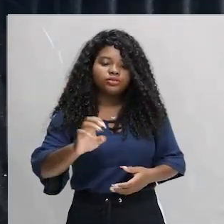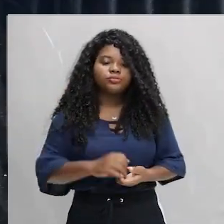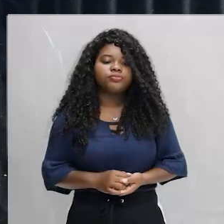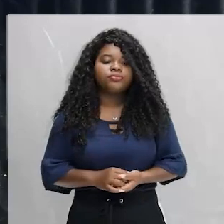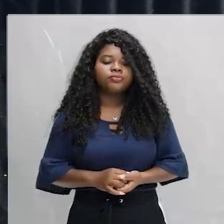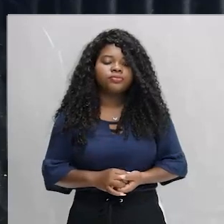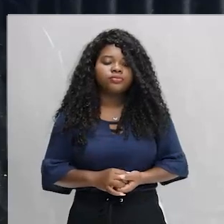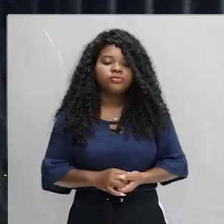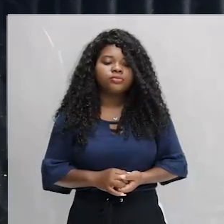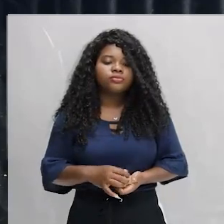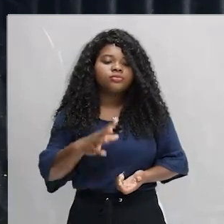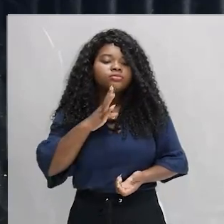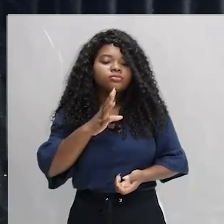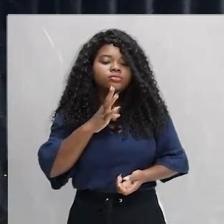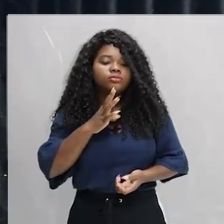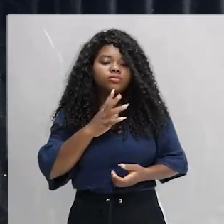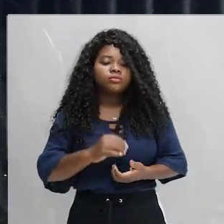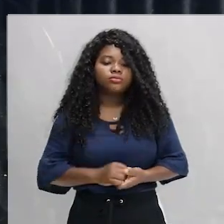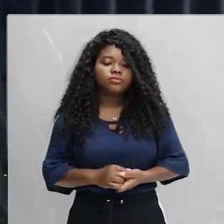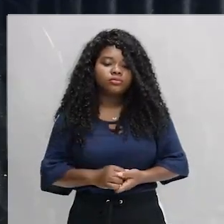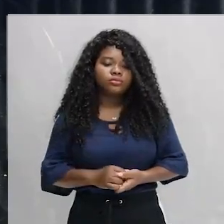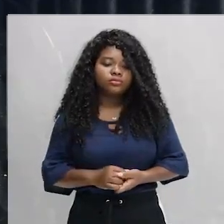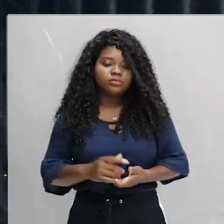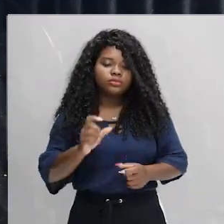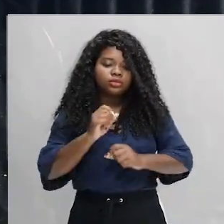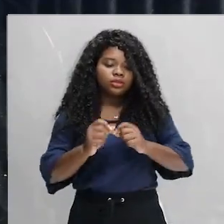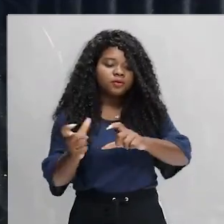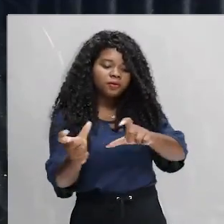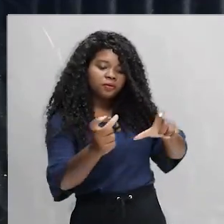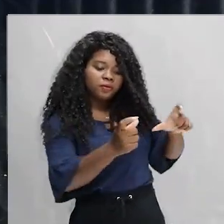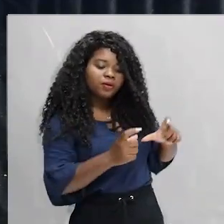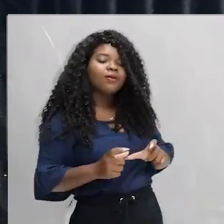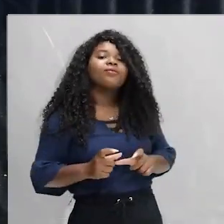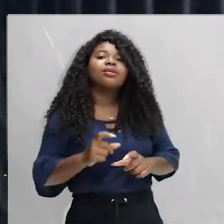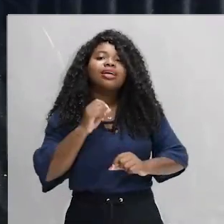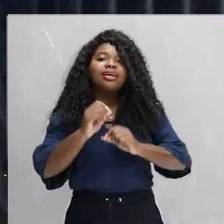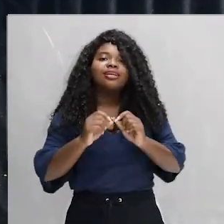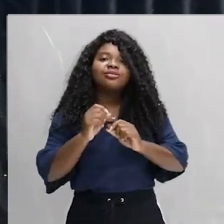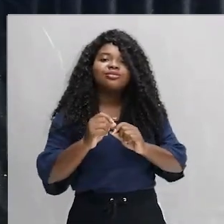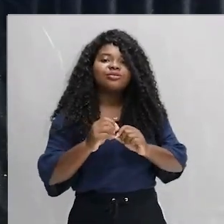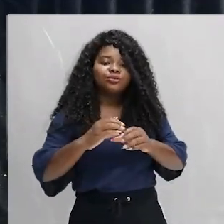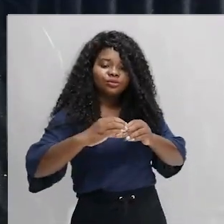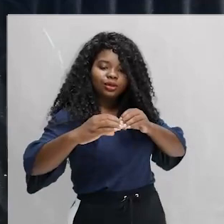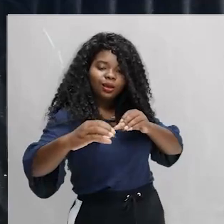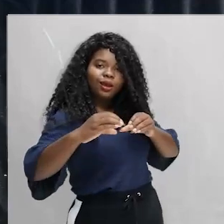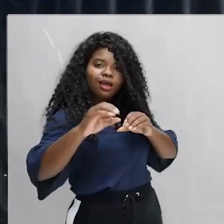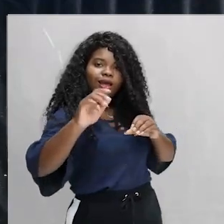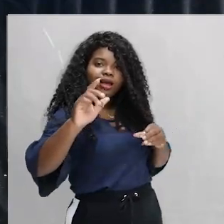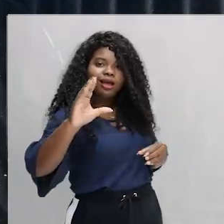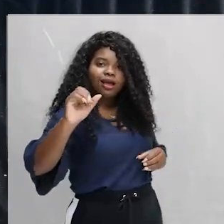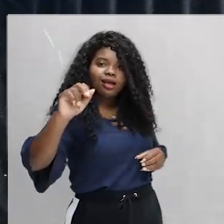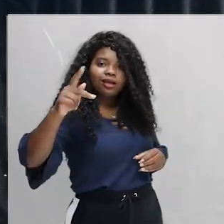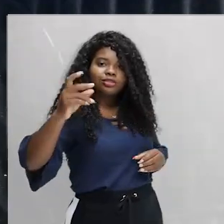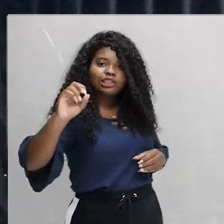quem conhece, quem passa por aqui, tem aqui os lugares dos canhões, né? Aqui o mar era por